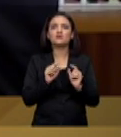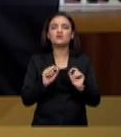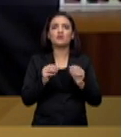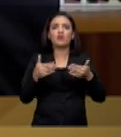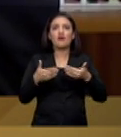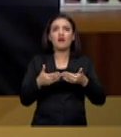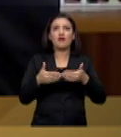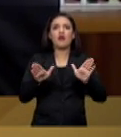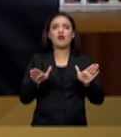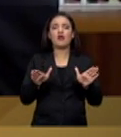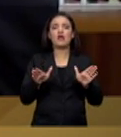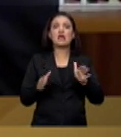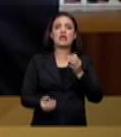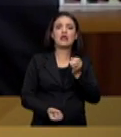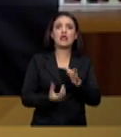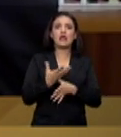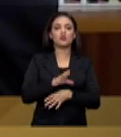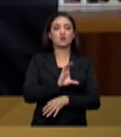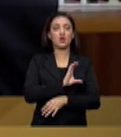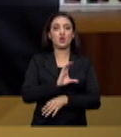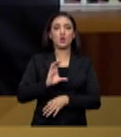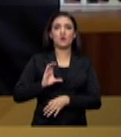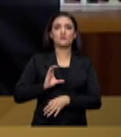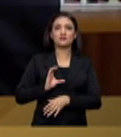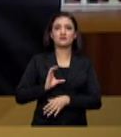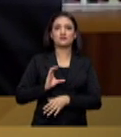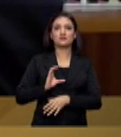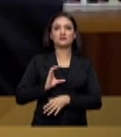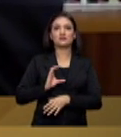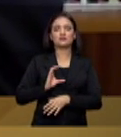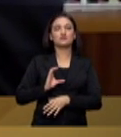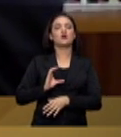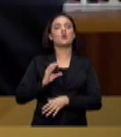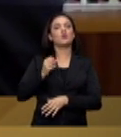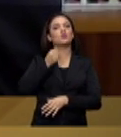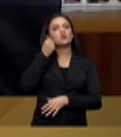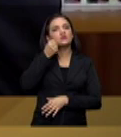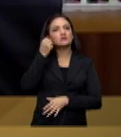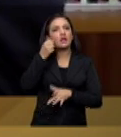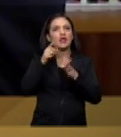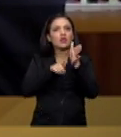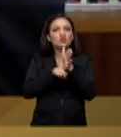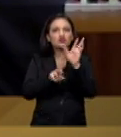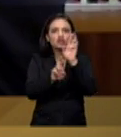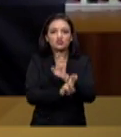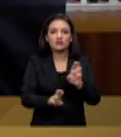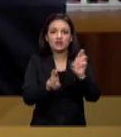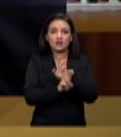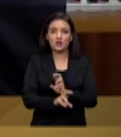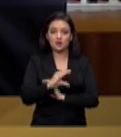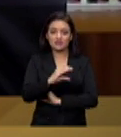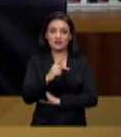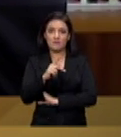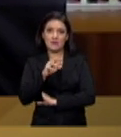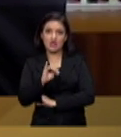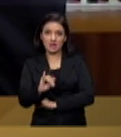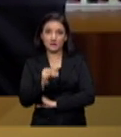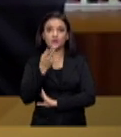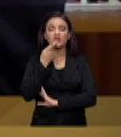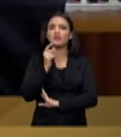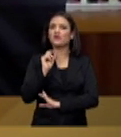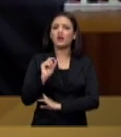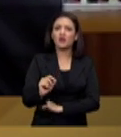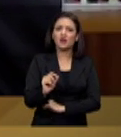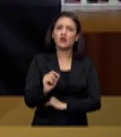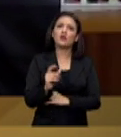instalada Comissão Parlamentar de Inquérito. Afirmam que o requerimento, nesse sentido, tem